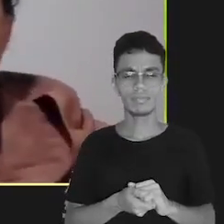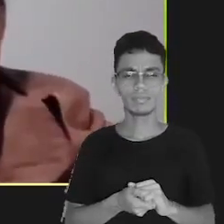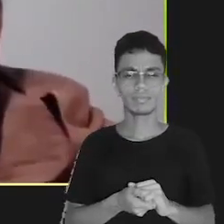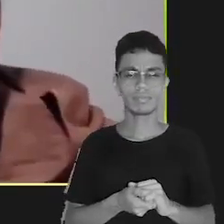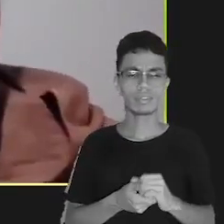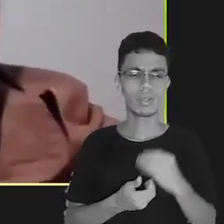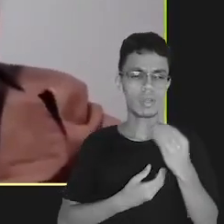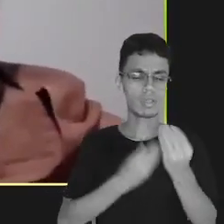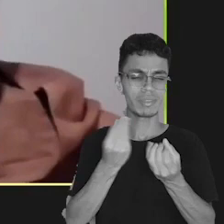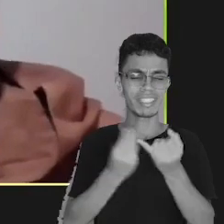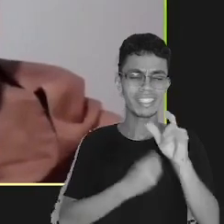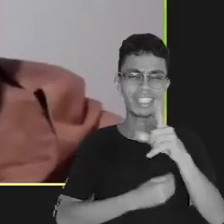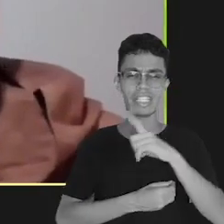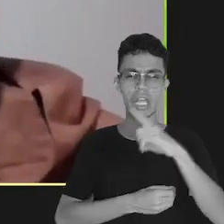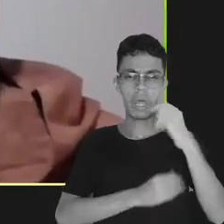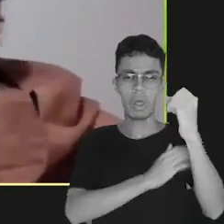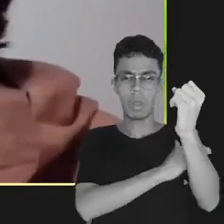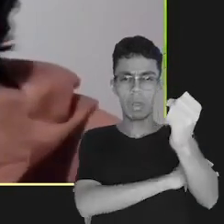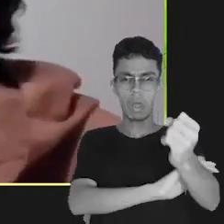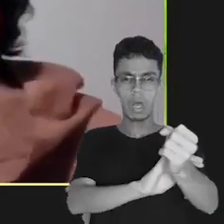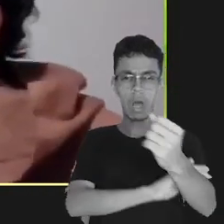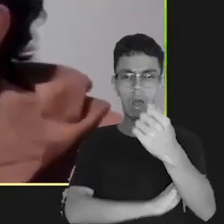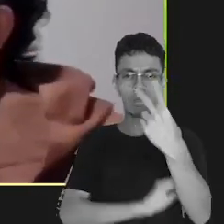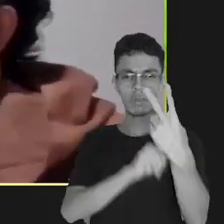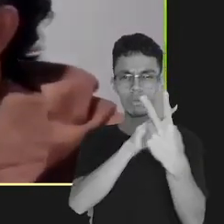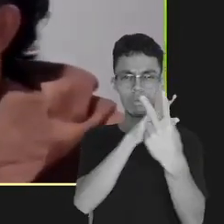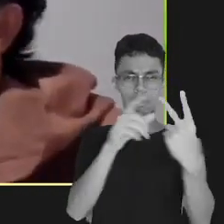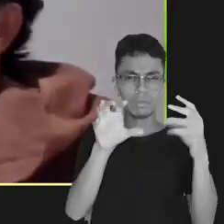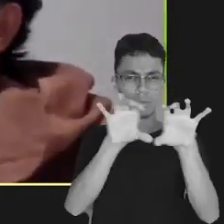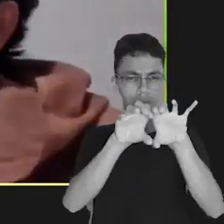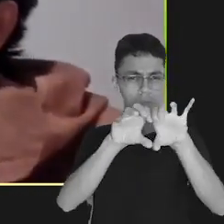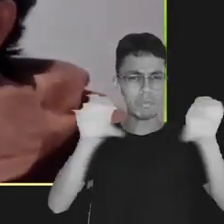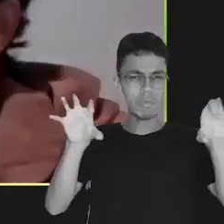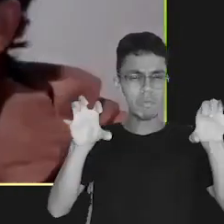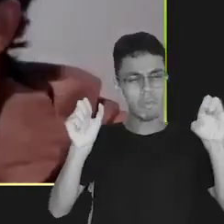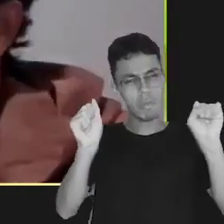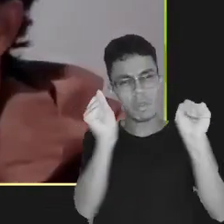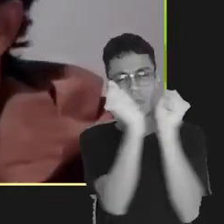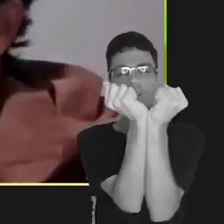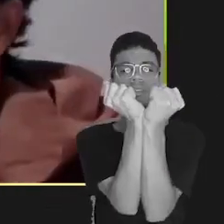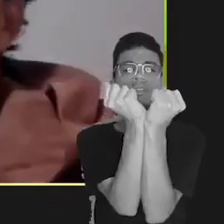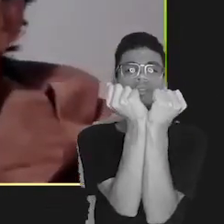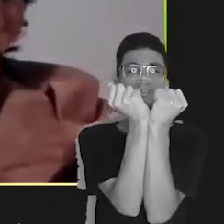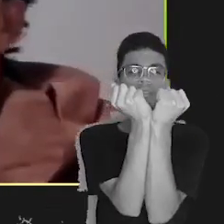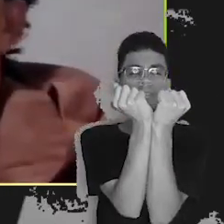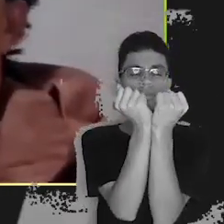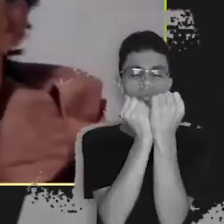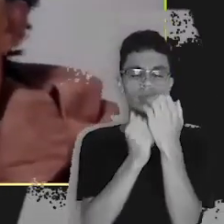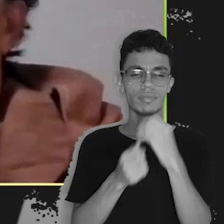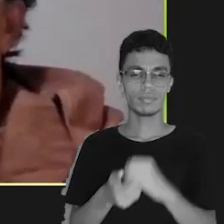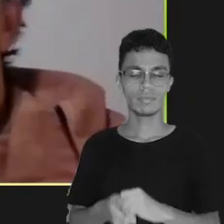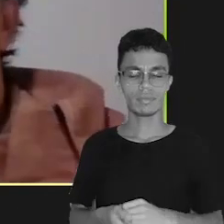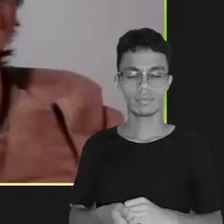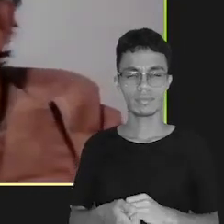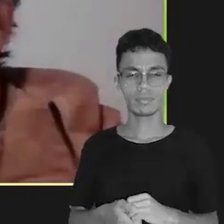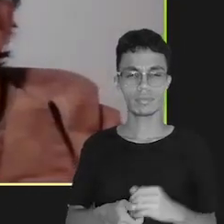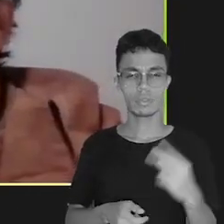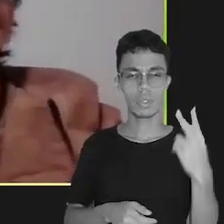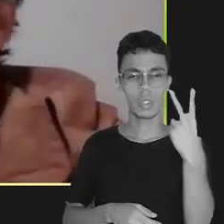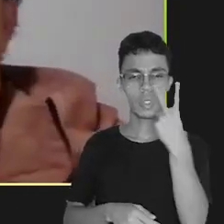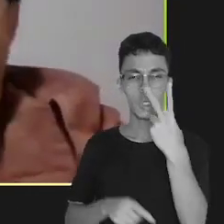como se tivesse 2 braços unidos por uma corda espessa. E, ao mesmo tempo, 2